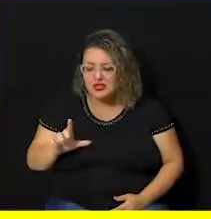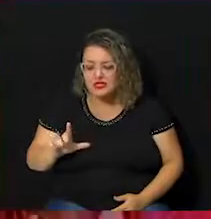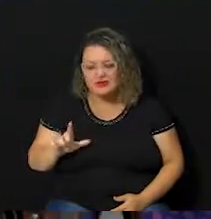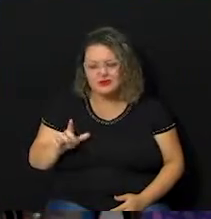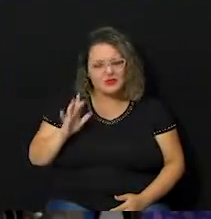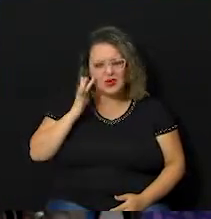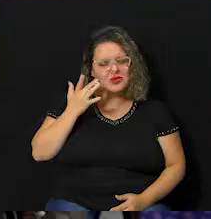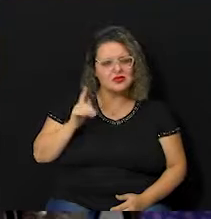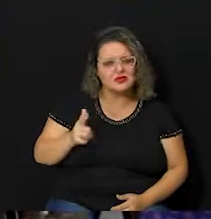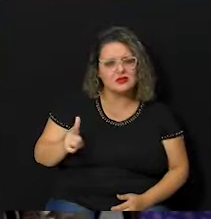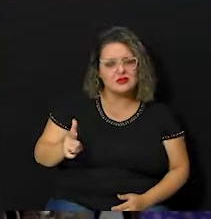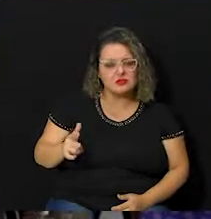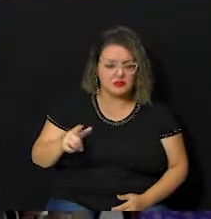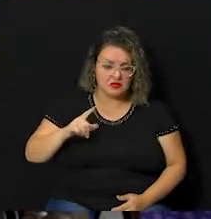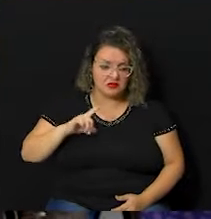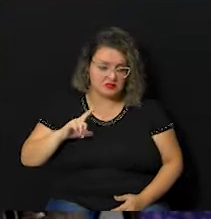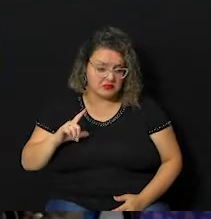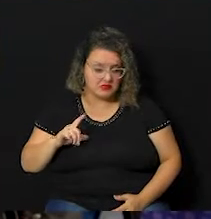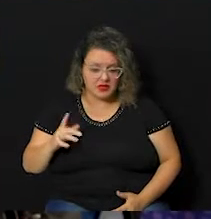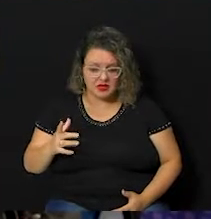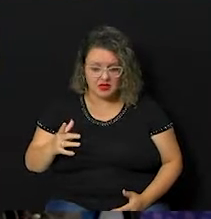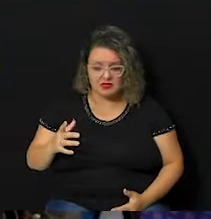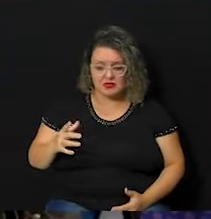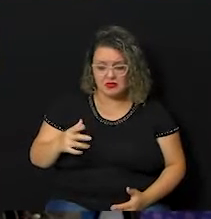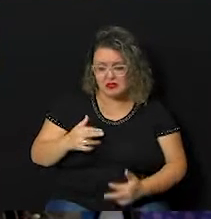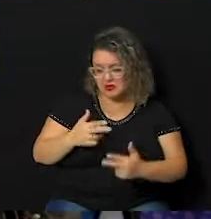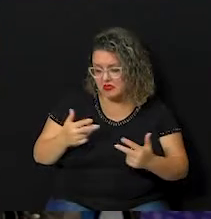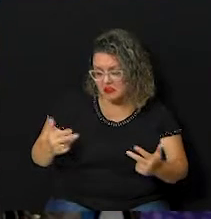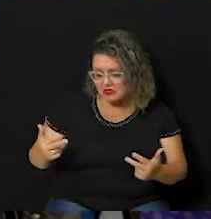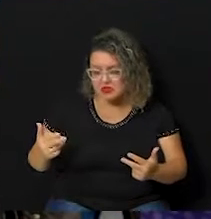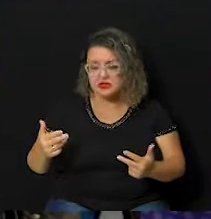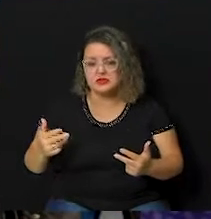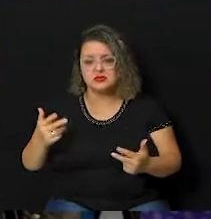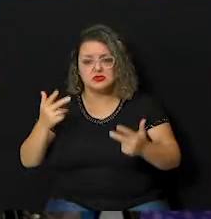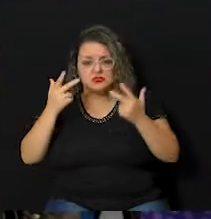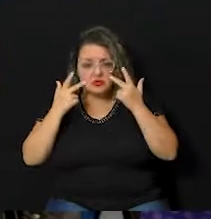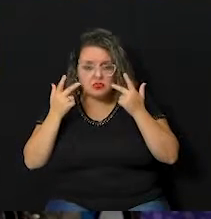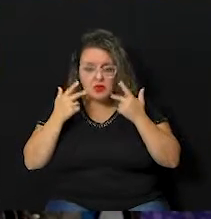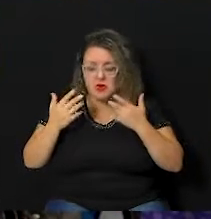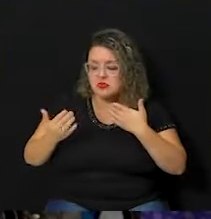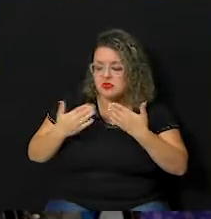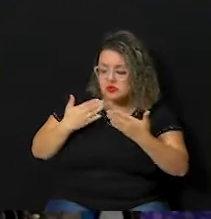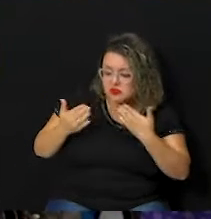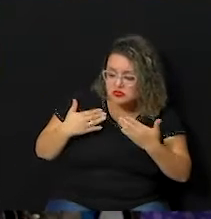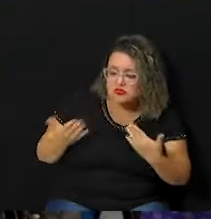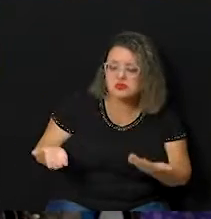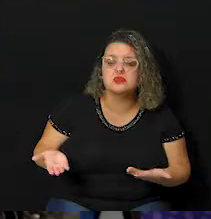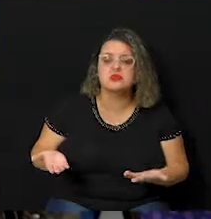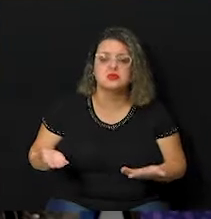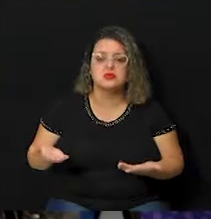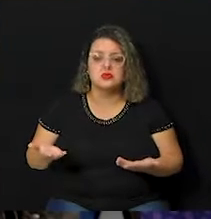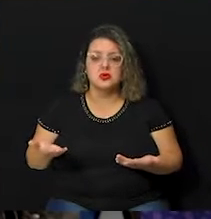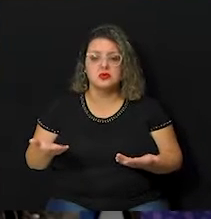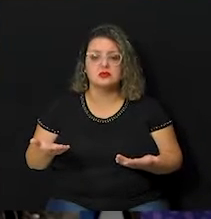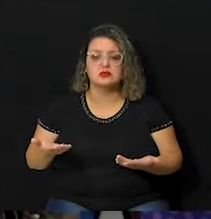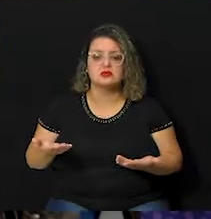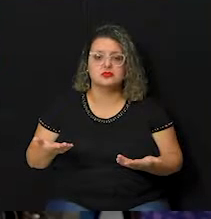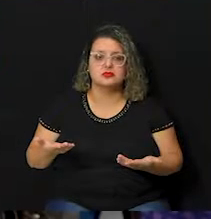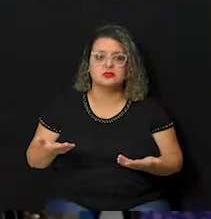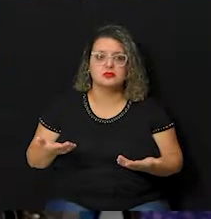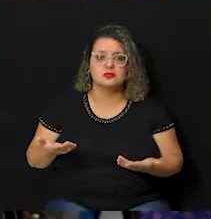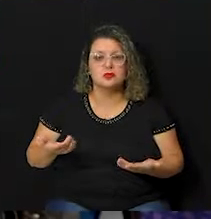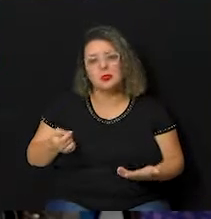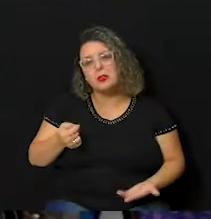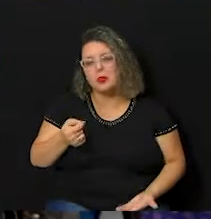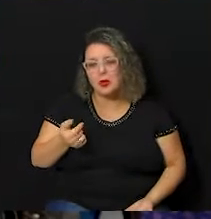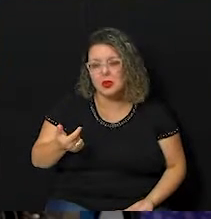clichês, inclusive. Tem alguns clichês, a cena final é bem clichê, alguns dos diálogos são